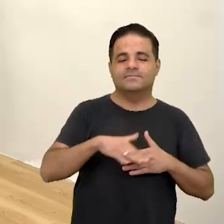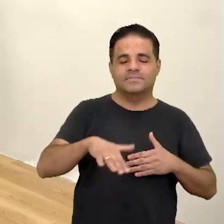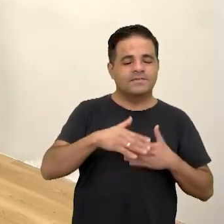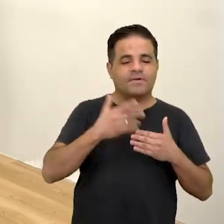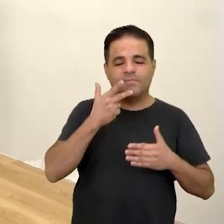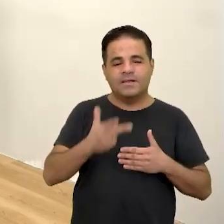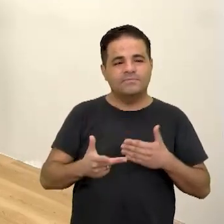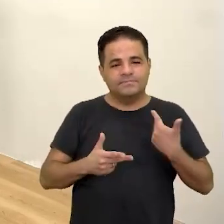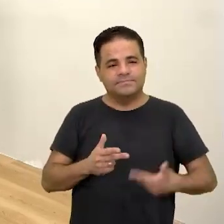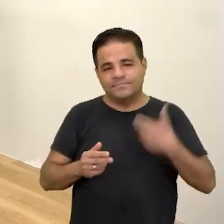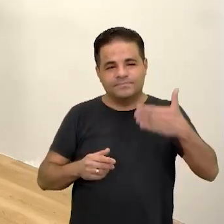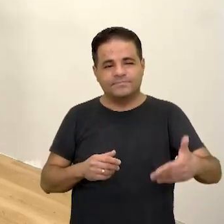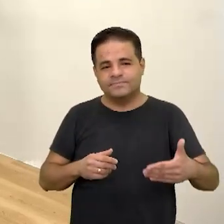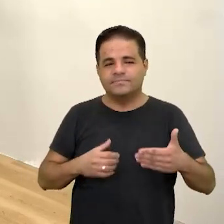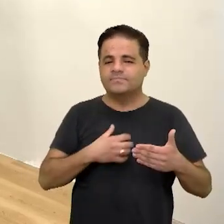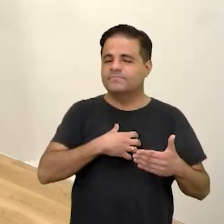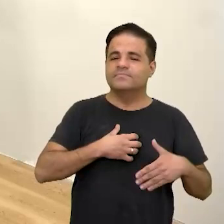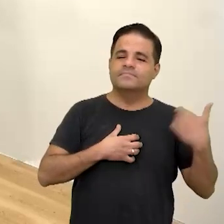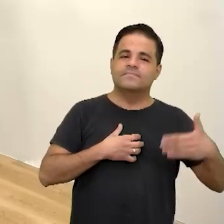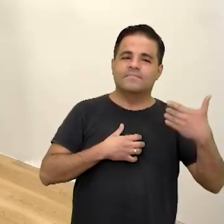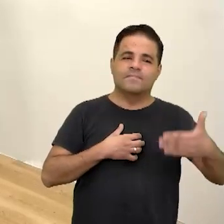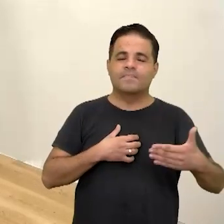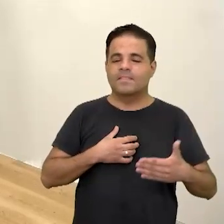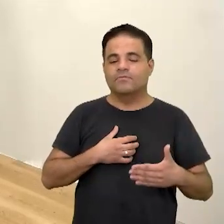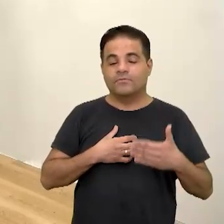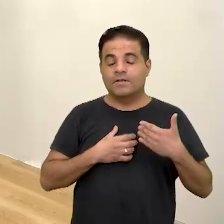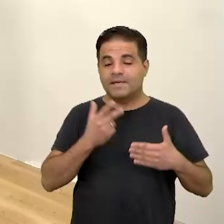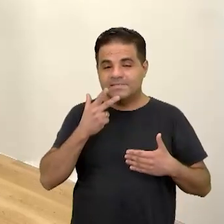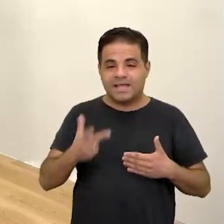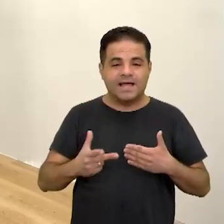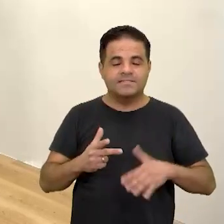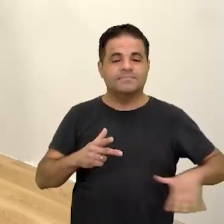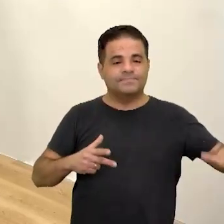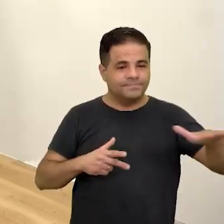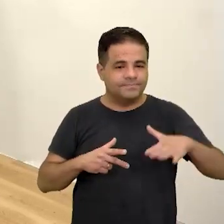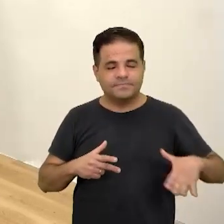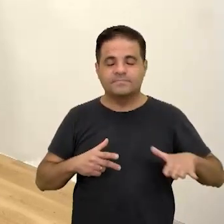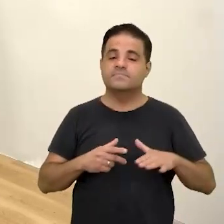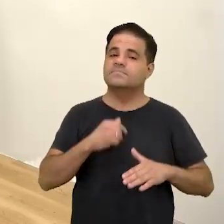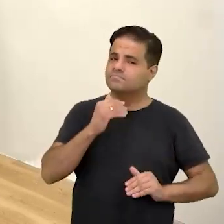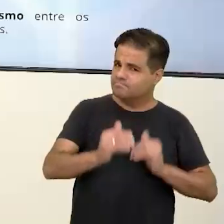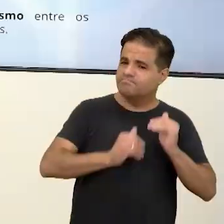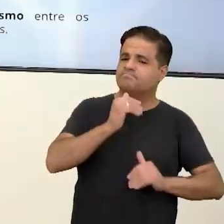Nós temos a escrita. Né? E aí, a partir desses elementos, nós